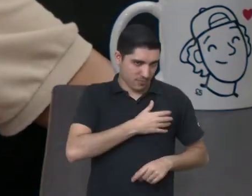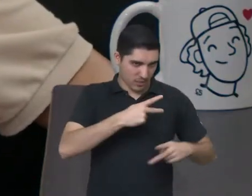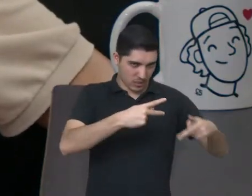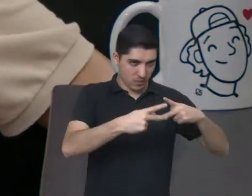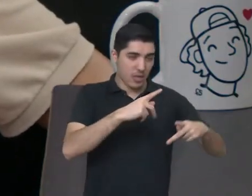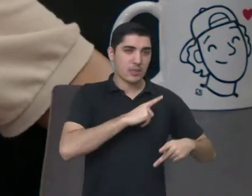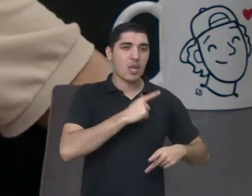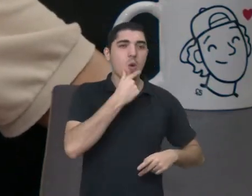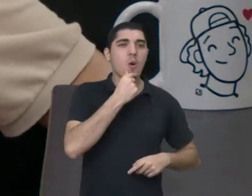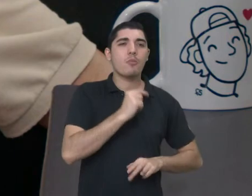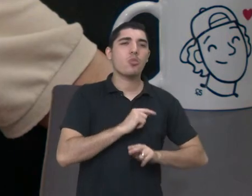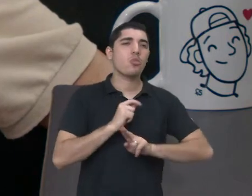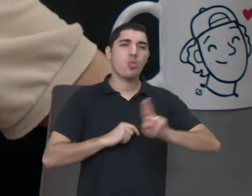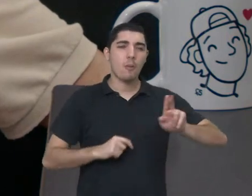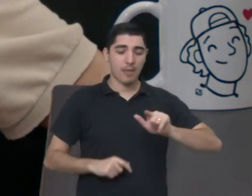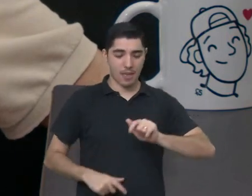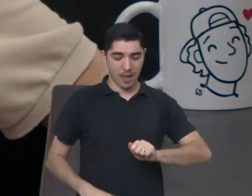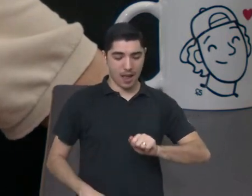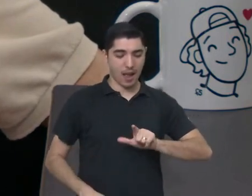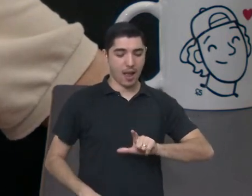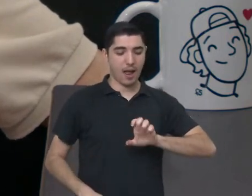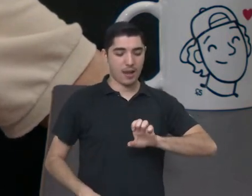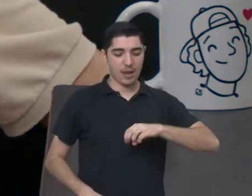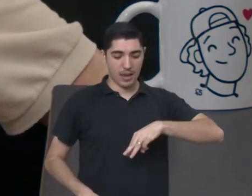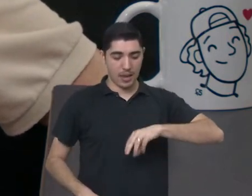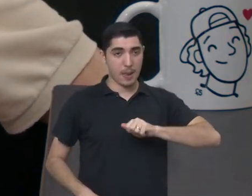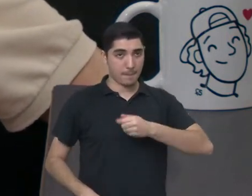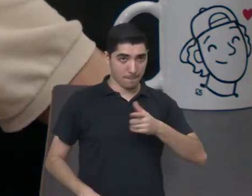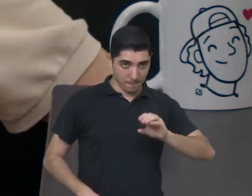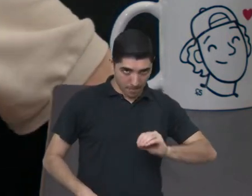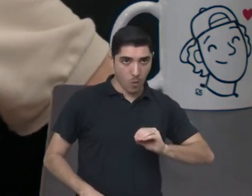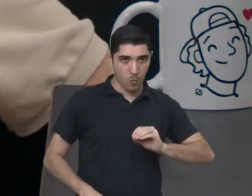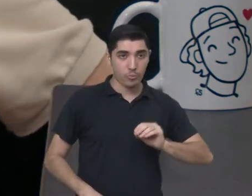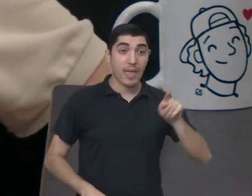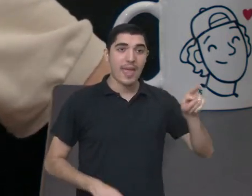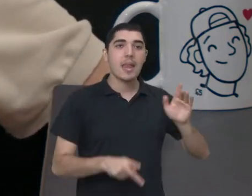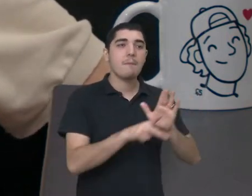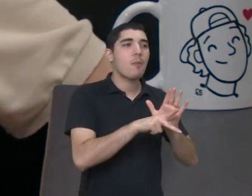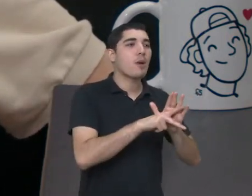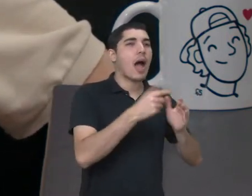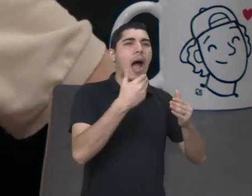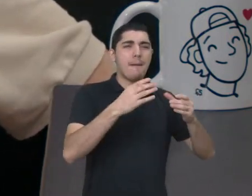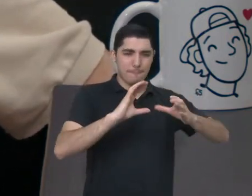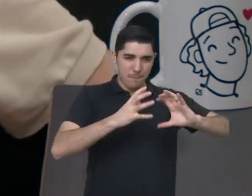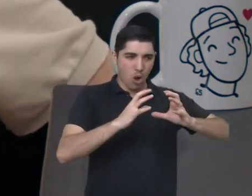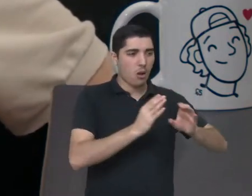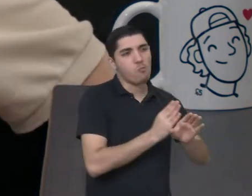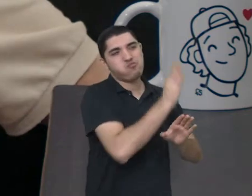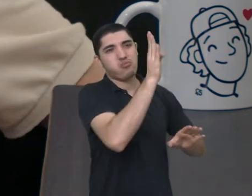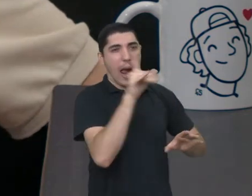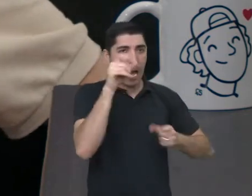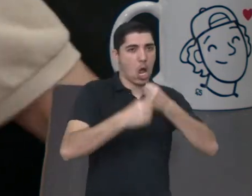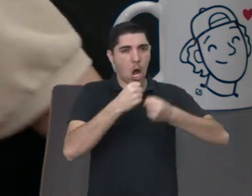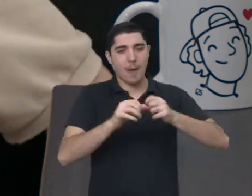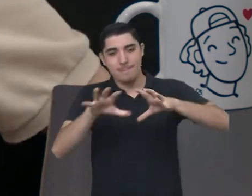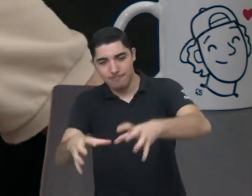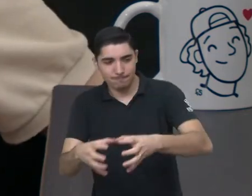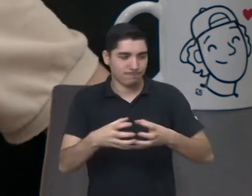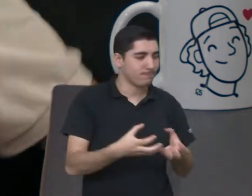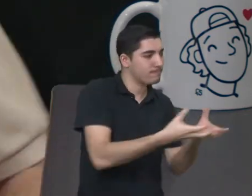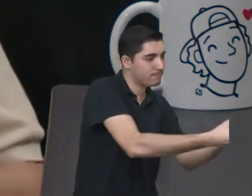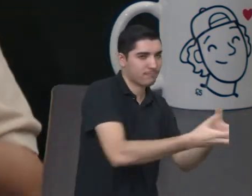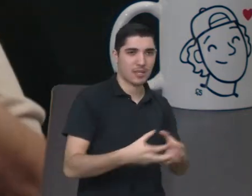entrevistando o Marcelo, jogava no Atlético Mineiro. Um mix sem fio bem portátil, graças a Deus, né? Tamanho de um bloco. Aquilo lá é ferro mesmo em volta.